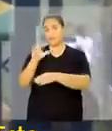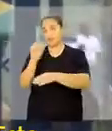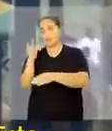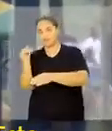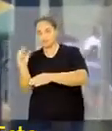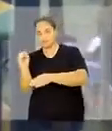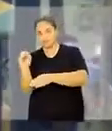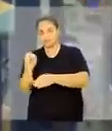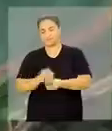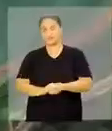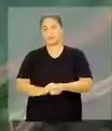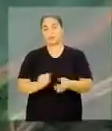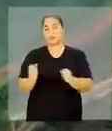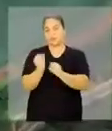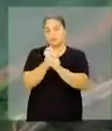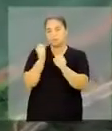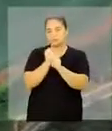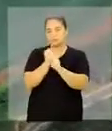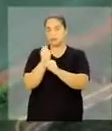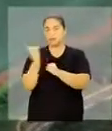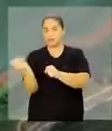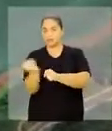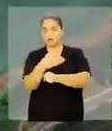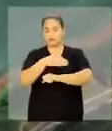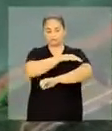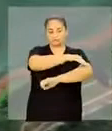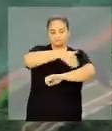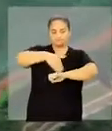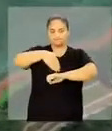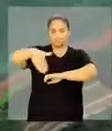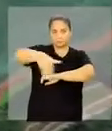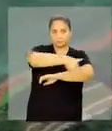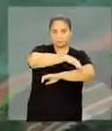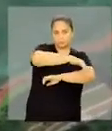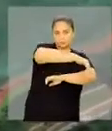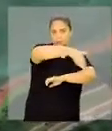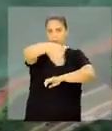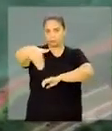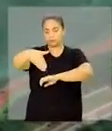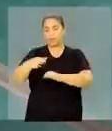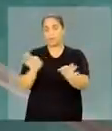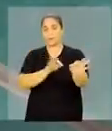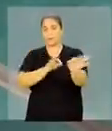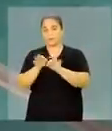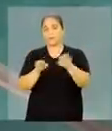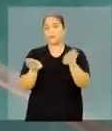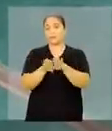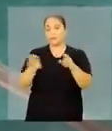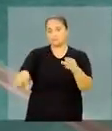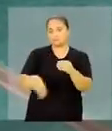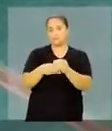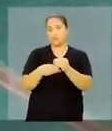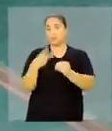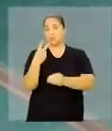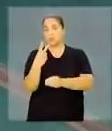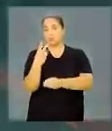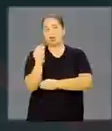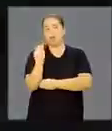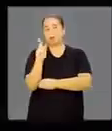do Leste, com a construção das novas perimetrais. O projeto inclui ainda duas